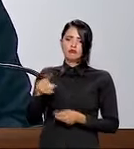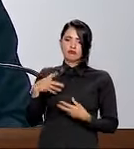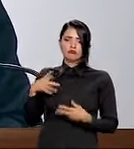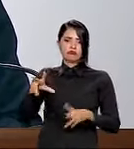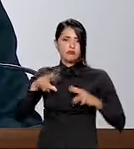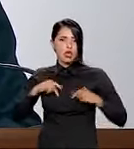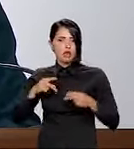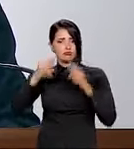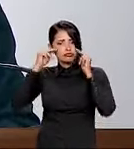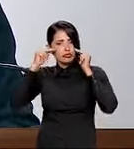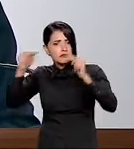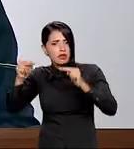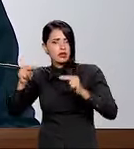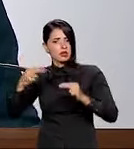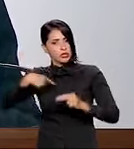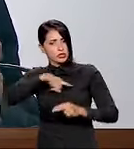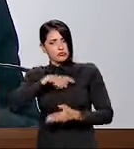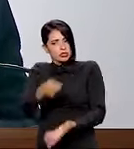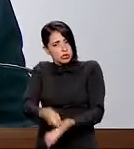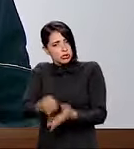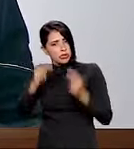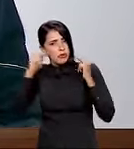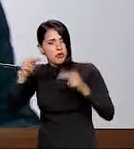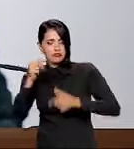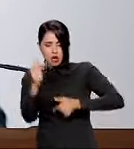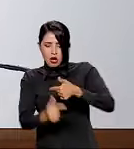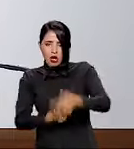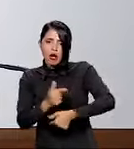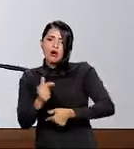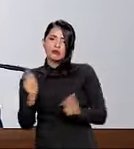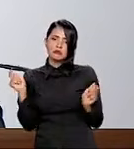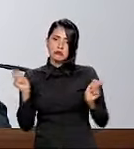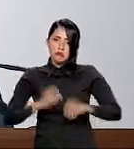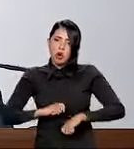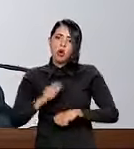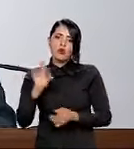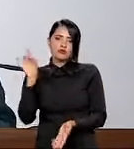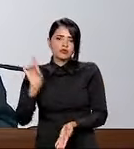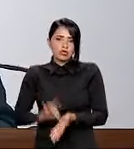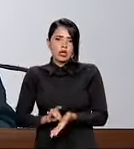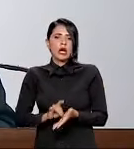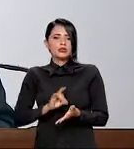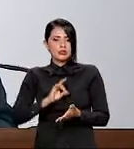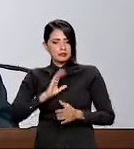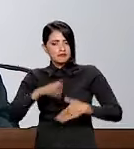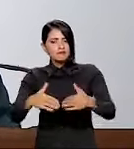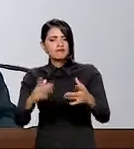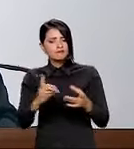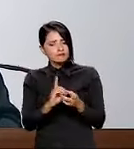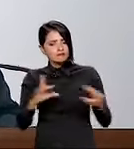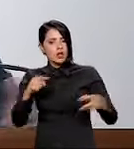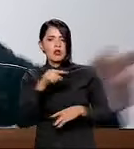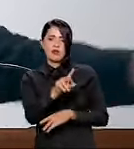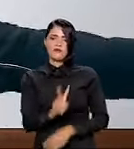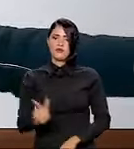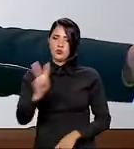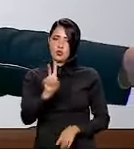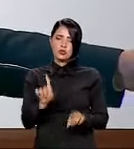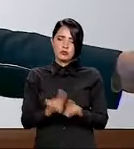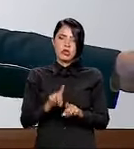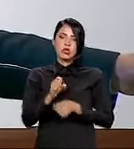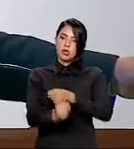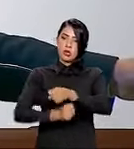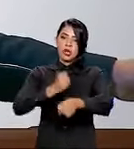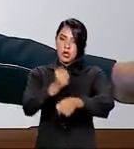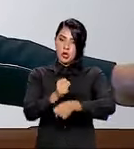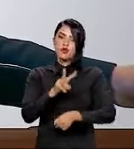e somente com a gente exigindo respeito e trabalhando, a gente pode consolidar o processo democrático na Venezuela. O ano que vem